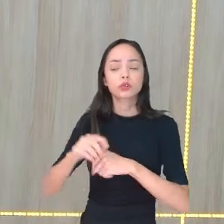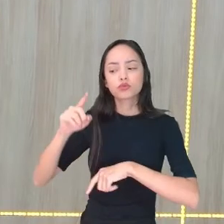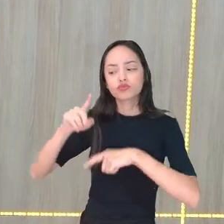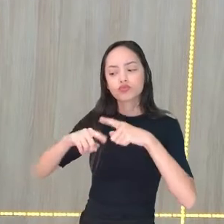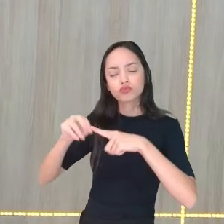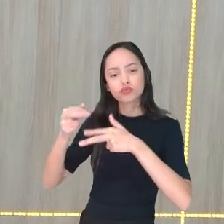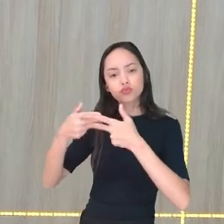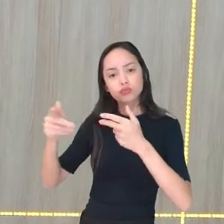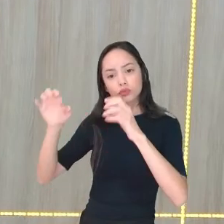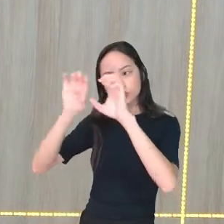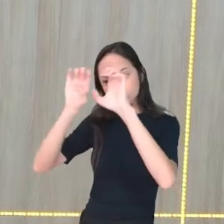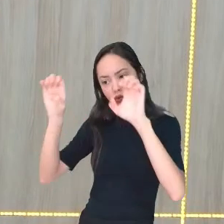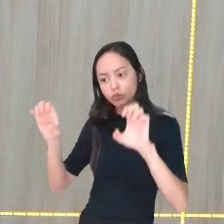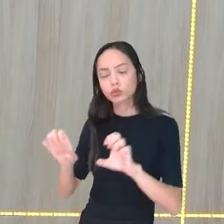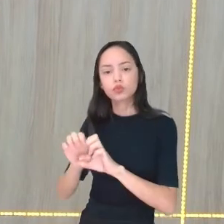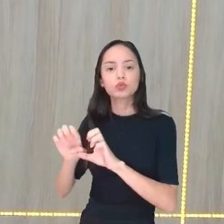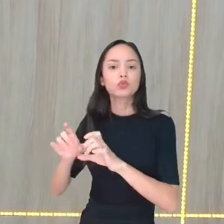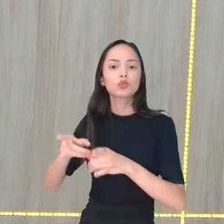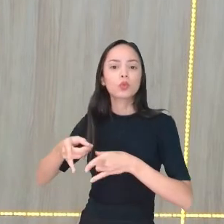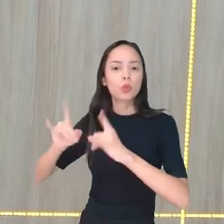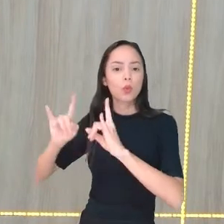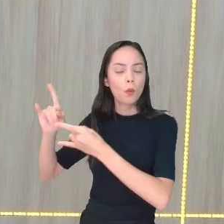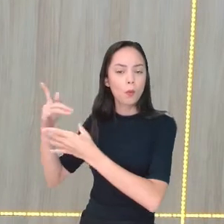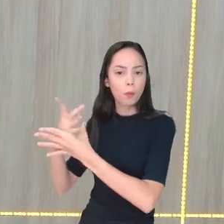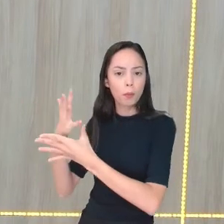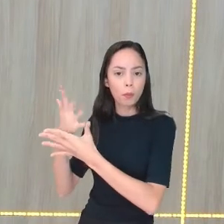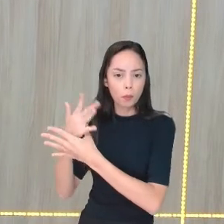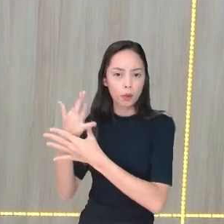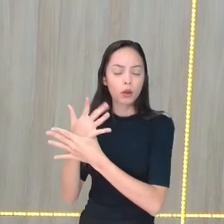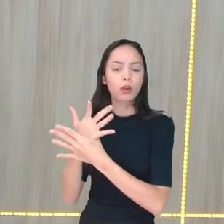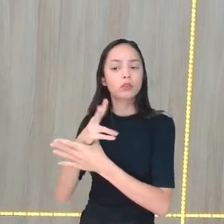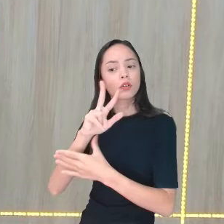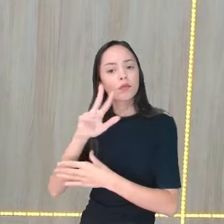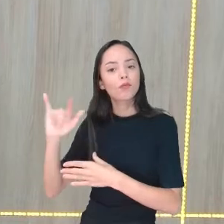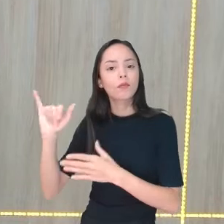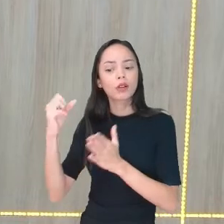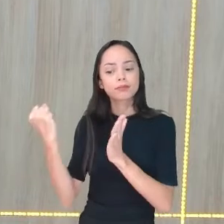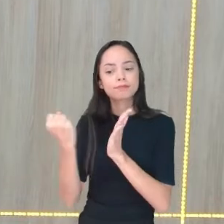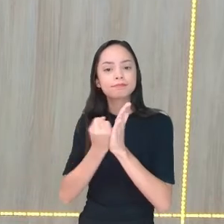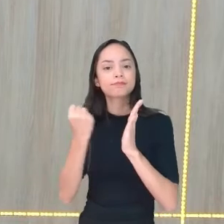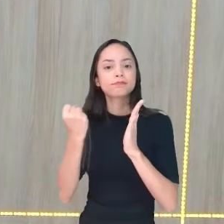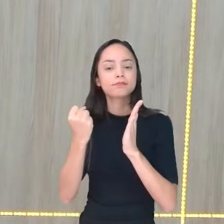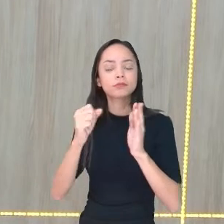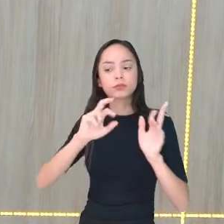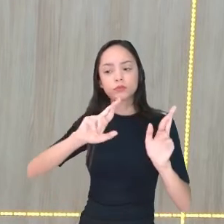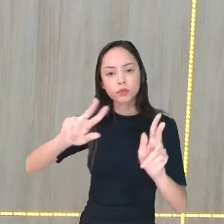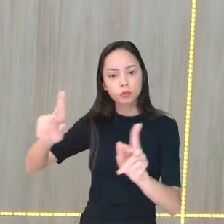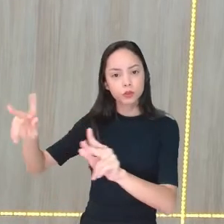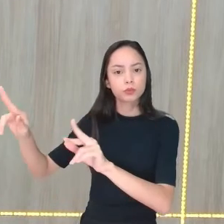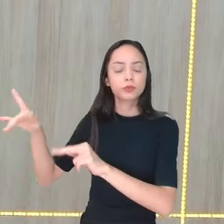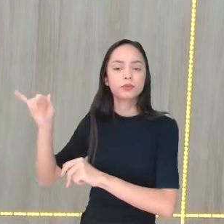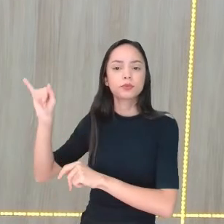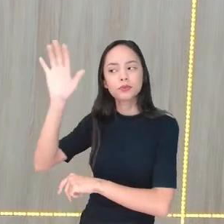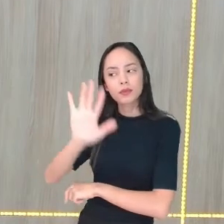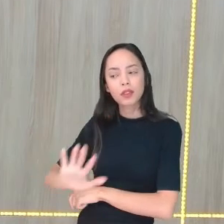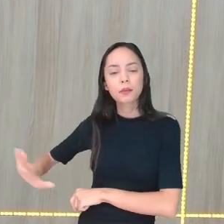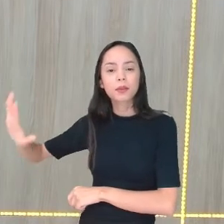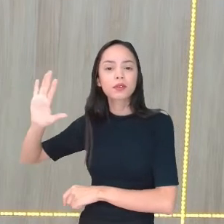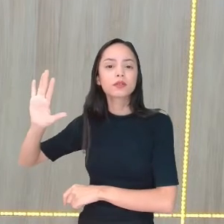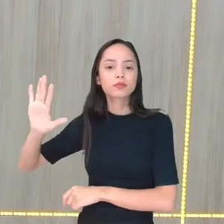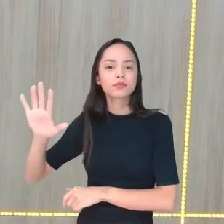essa infraestrutura urbana, vai determinar as diferenças na paisagem da cidade.